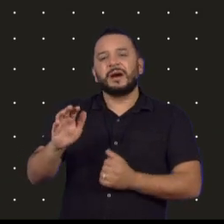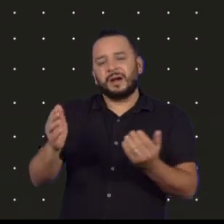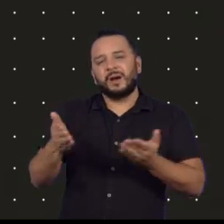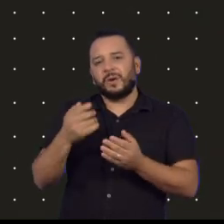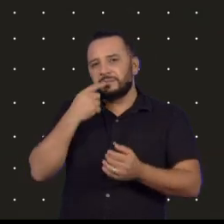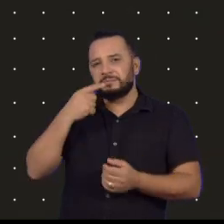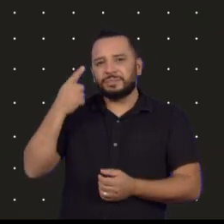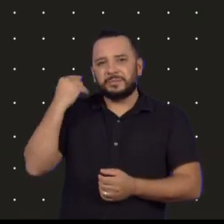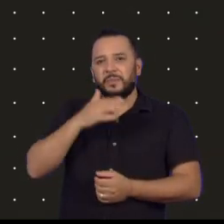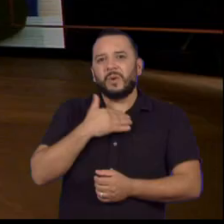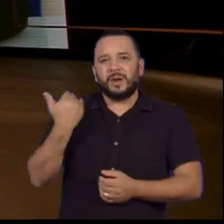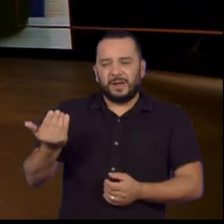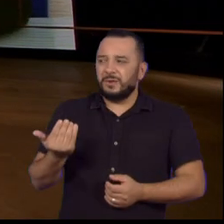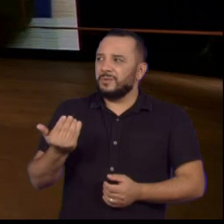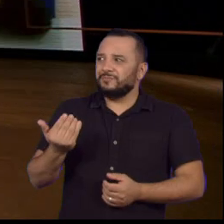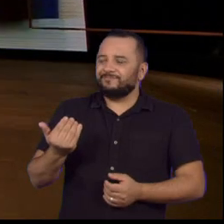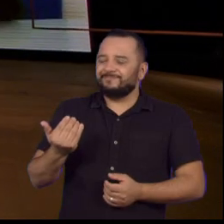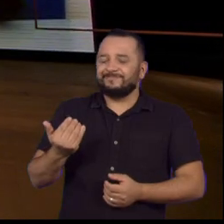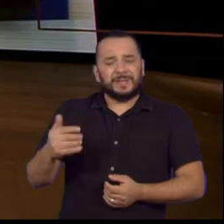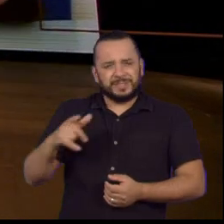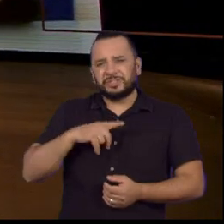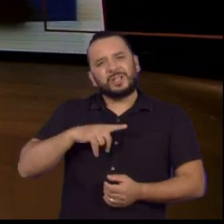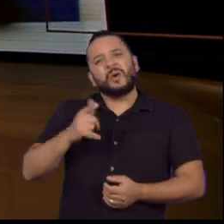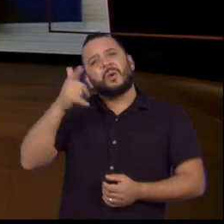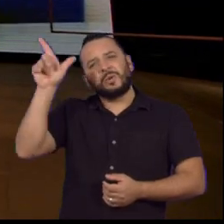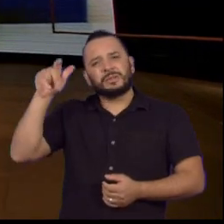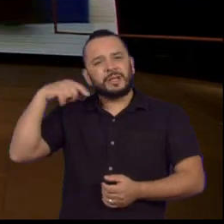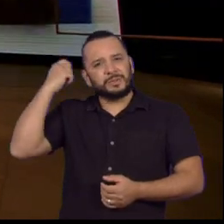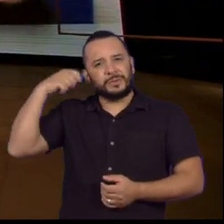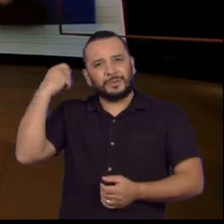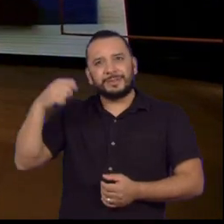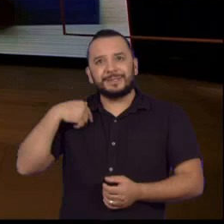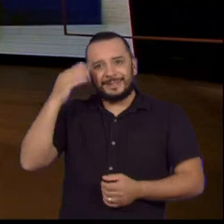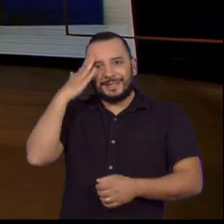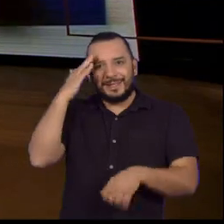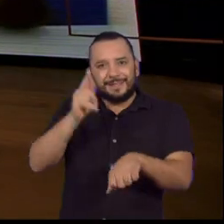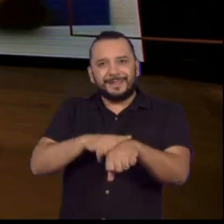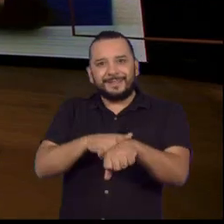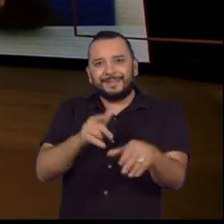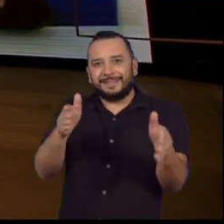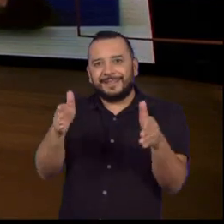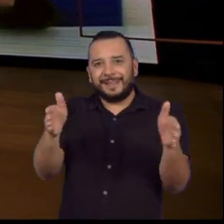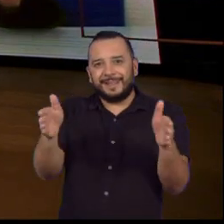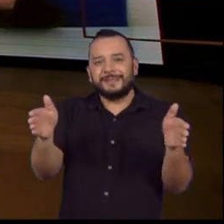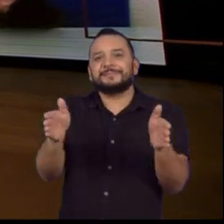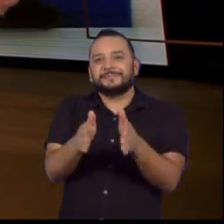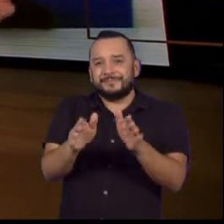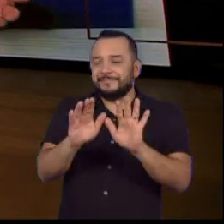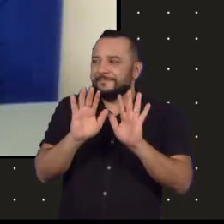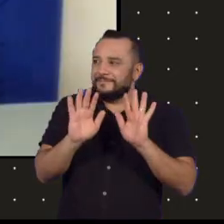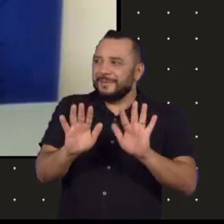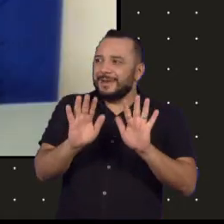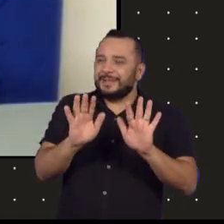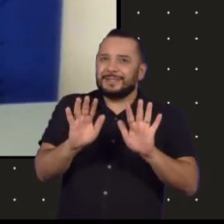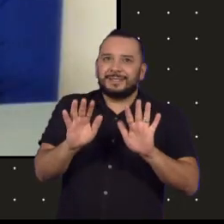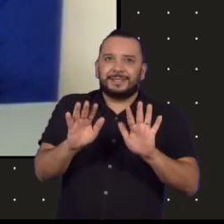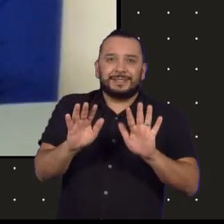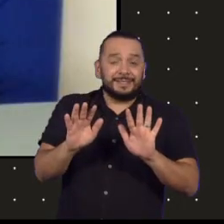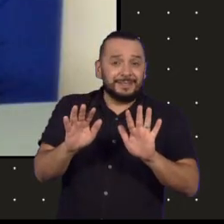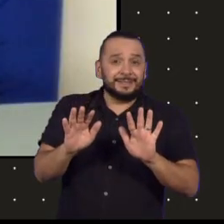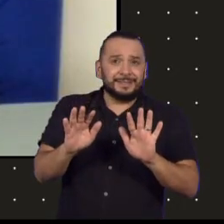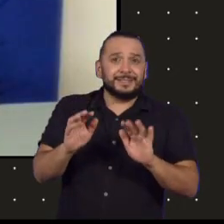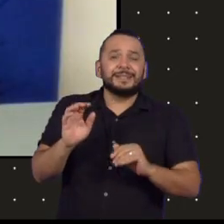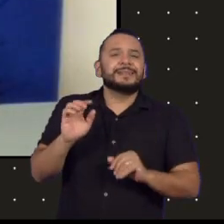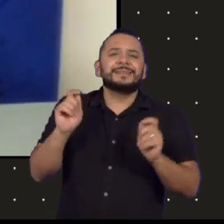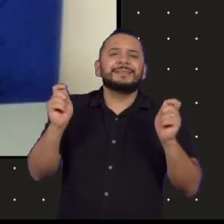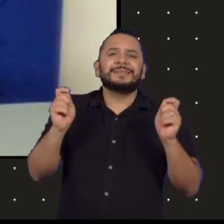Mas, voltando, eu quero dizer, eu sei que o tempo do programa tem que caber muita gente, mas esse daria só um programa